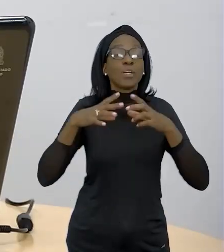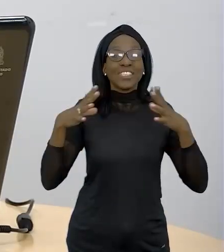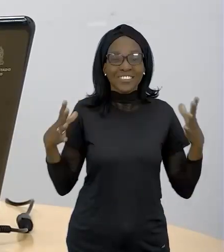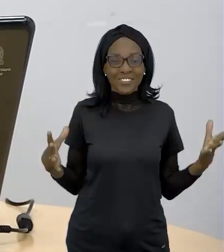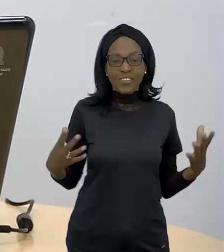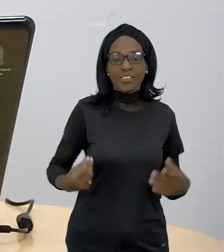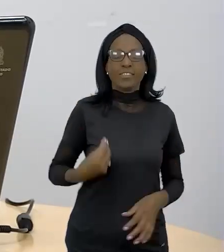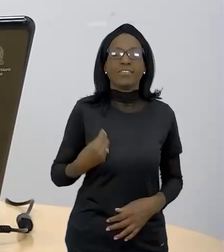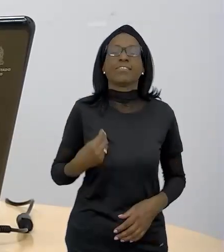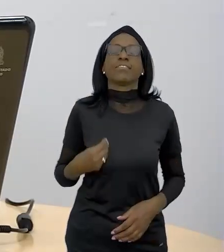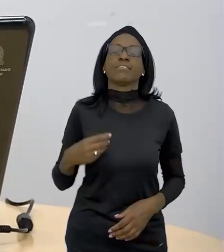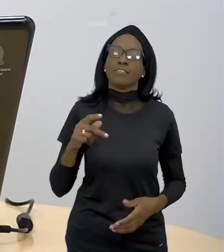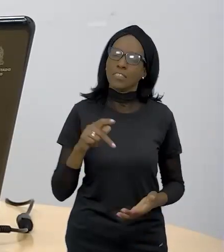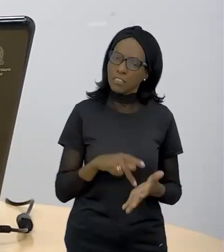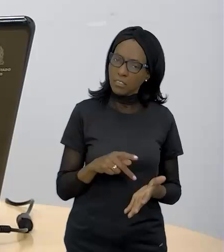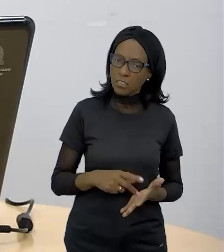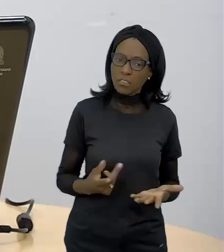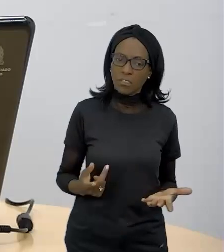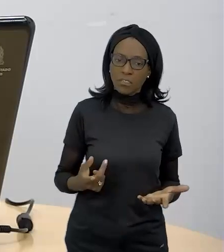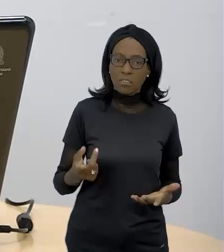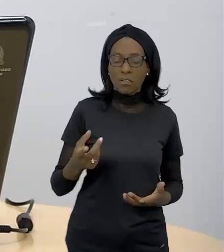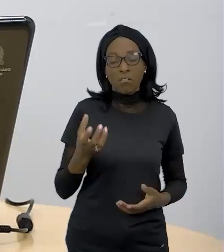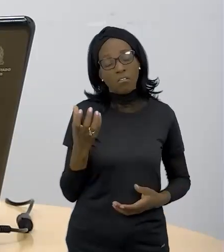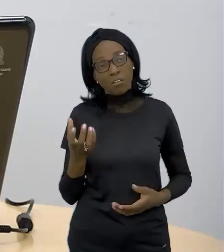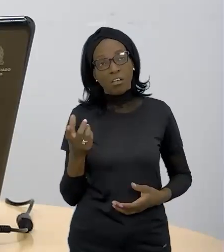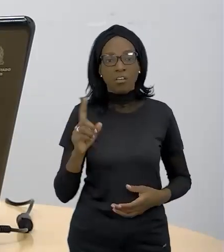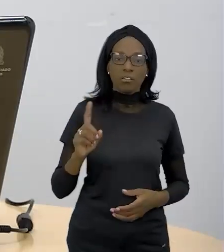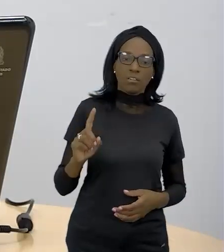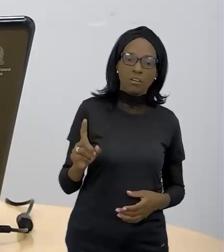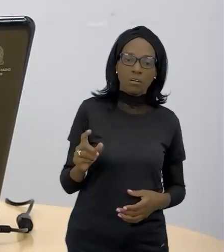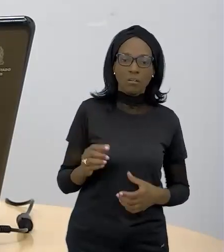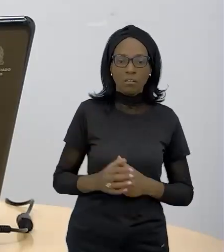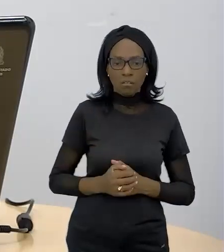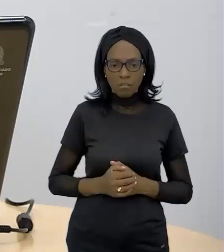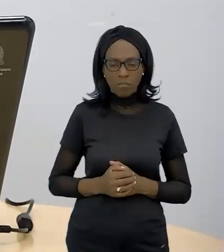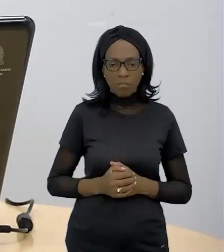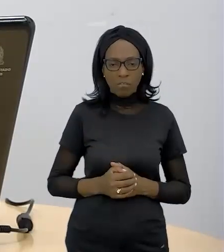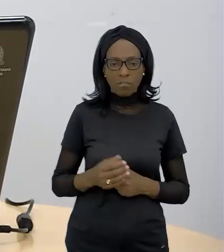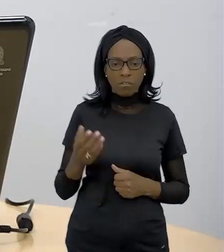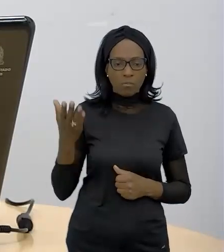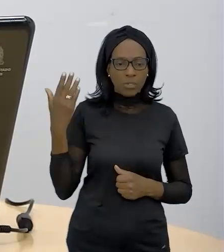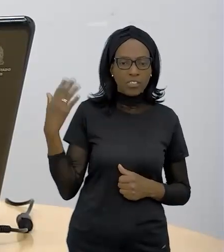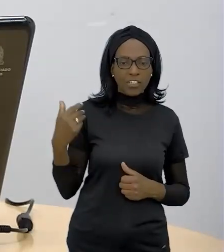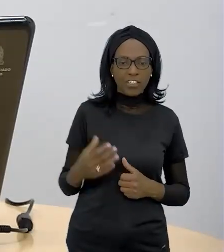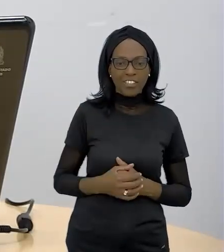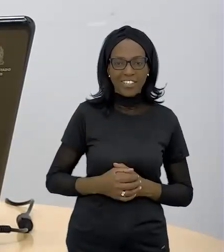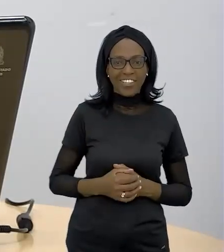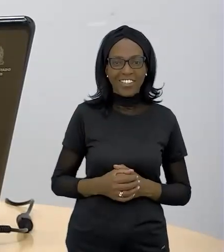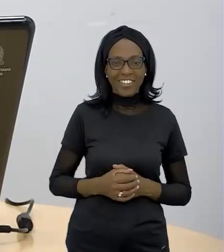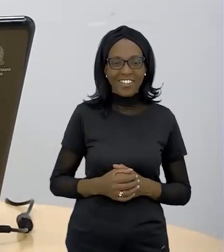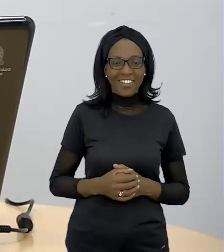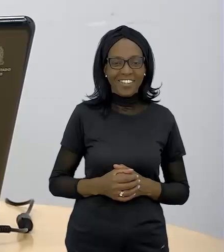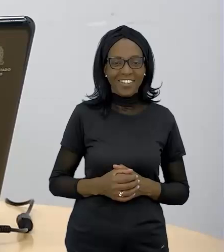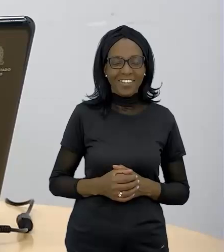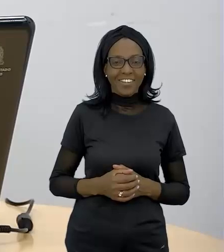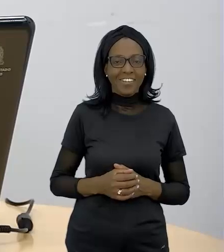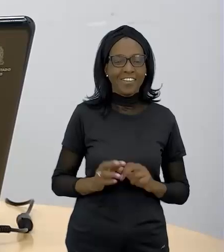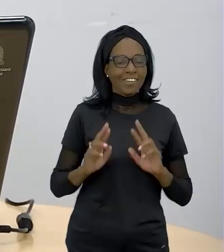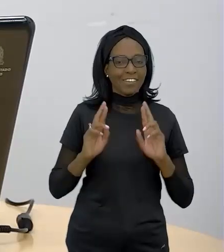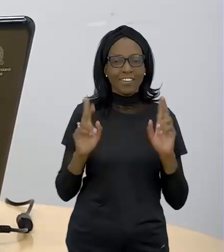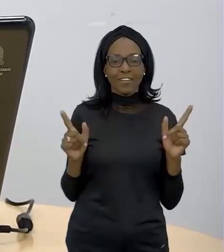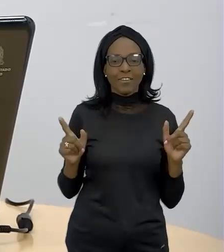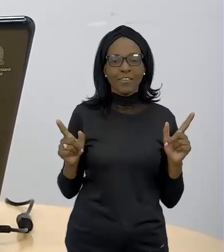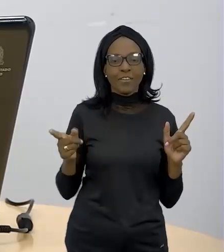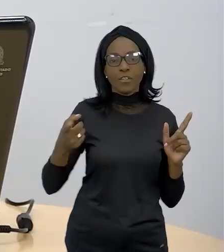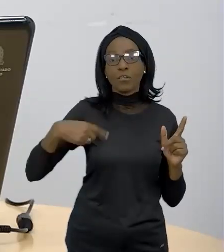vida real. A gente, querendo ou não vai voltar para trás e, muito pelo contrário, a